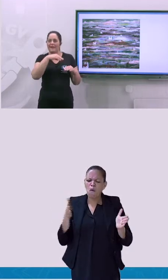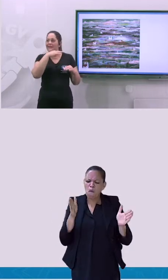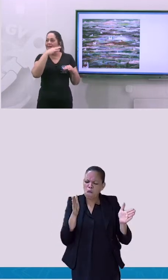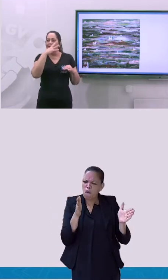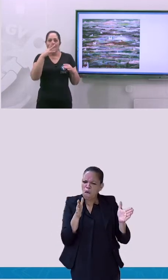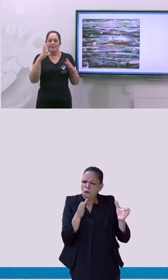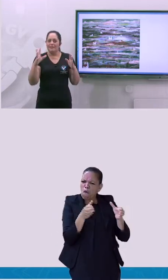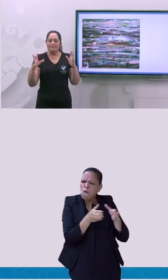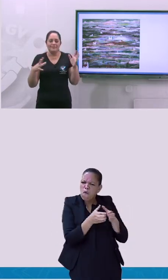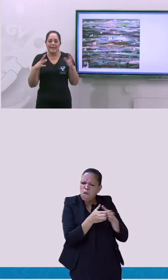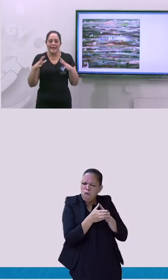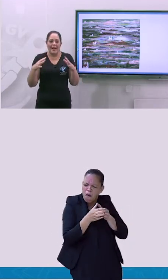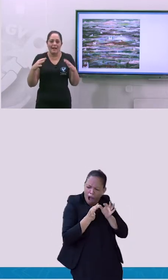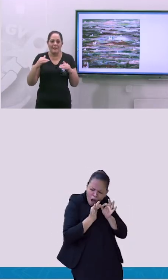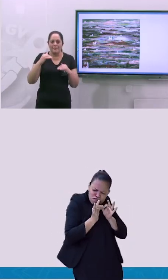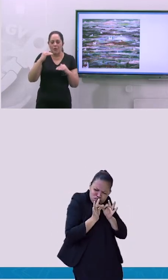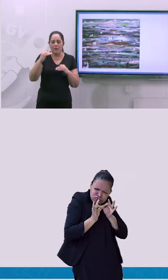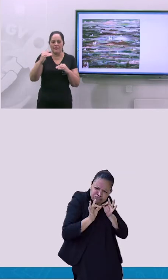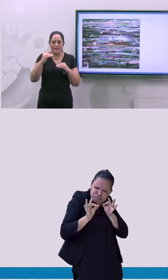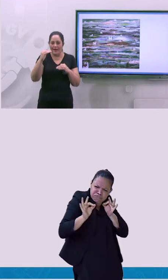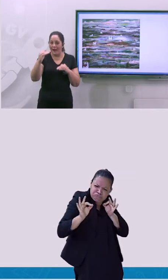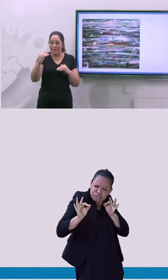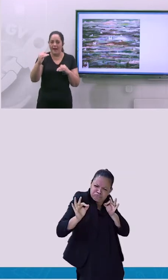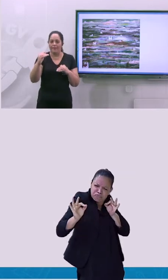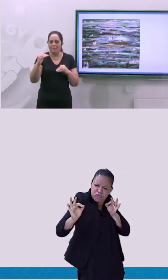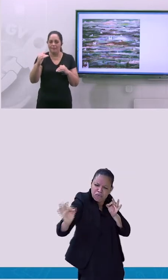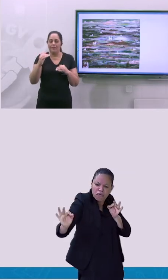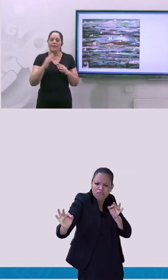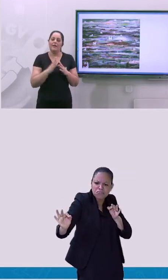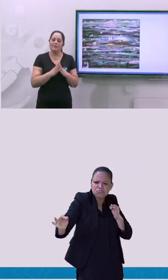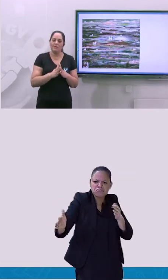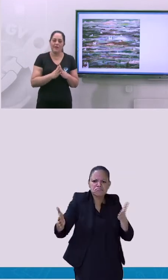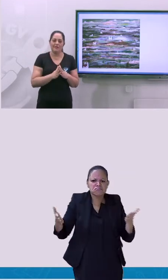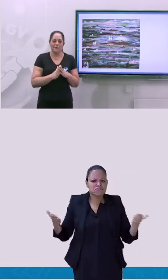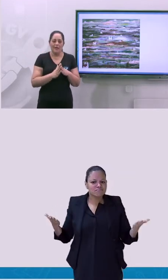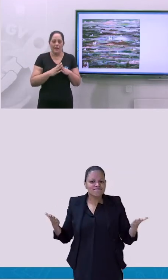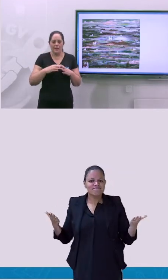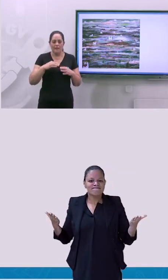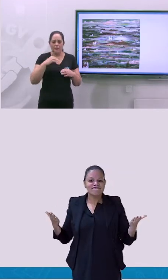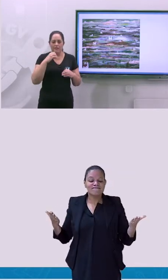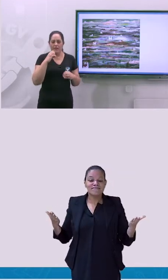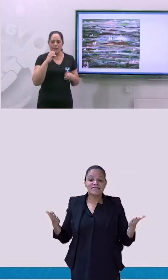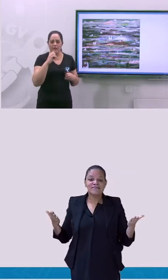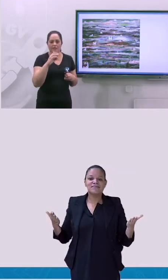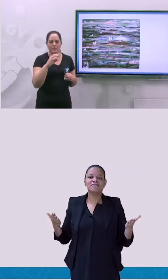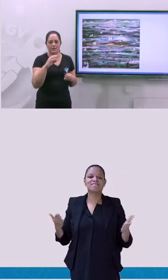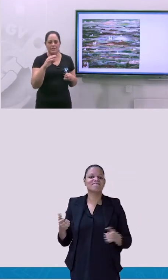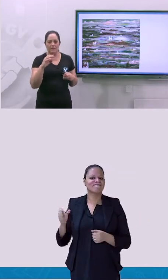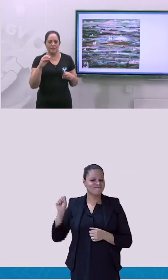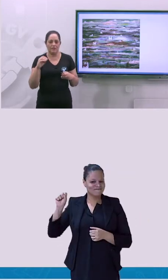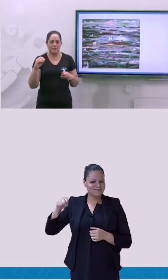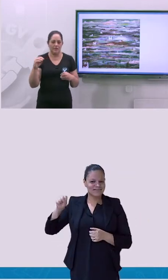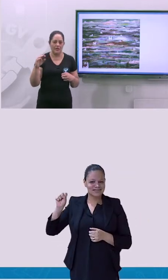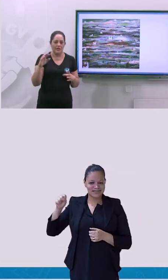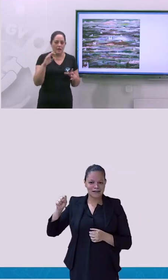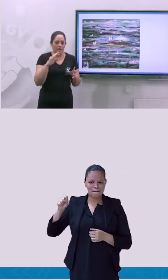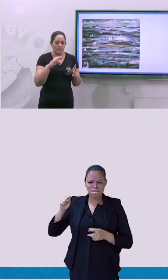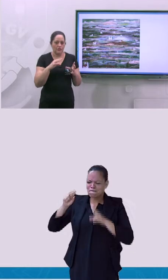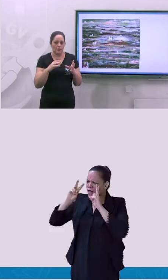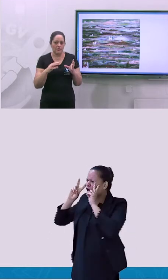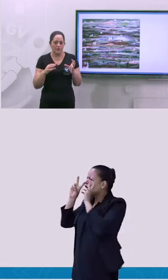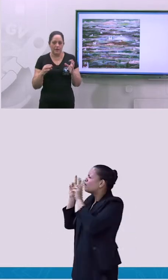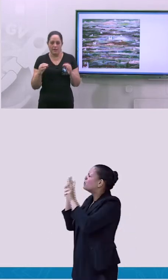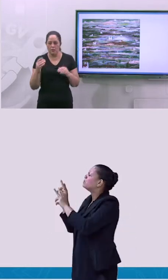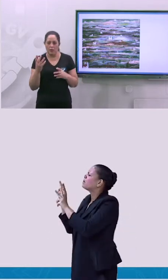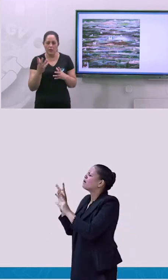não tem nada que mostra que vai acabar. Isso mesmo. Você vê aí igrejinhas, você vê aí que a